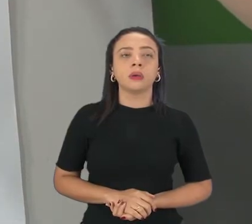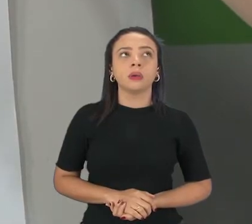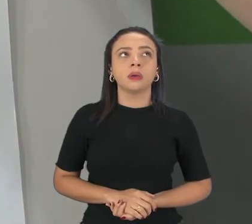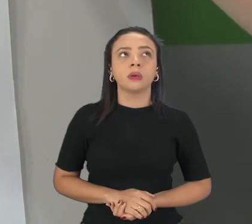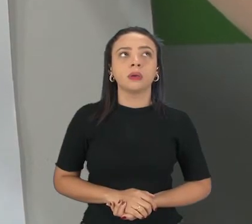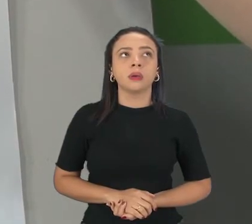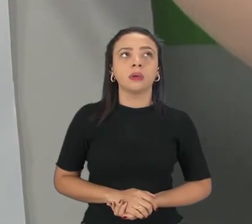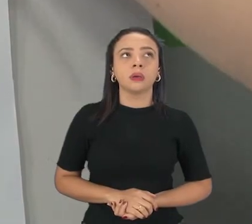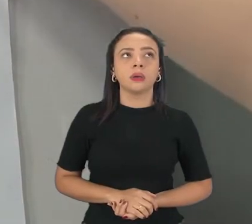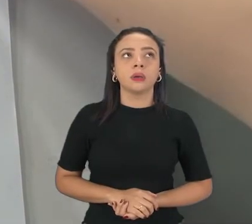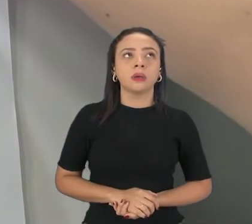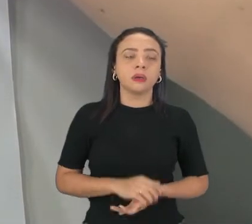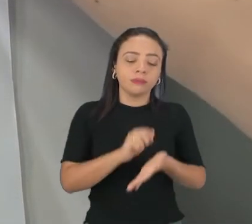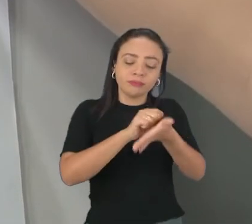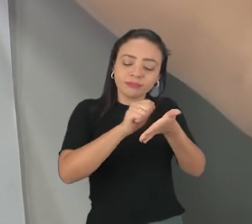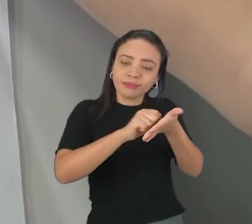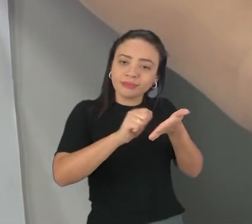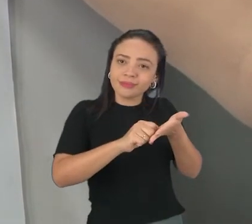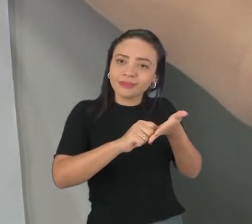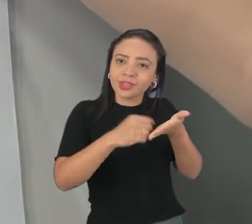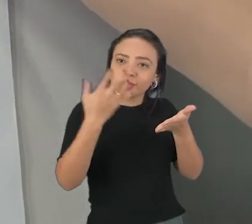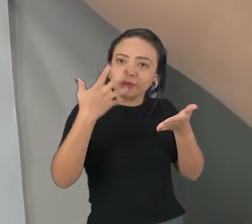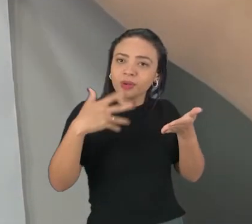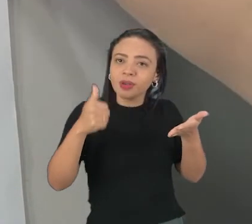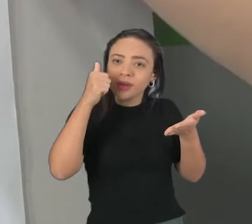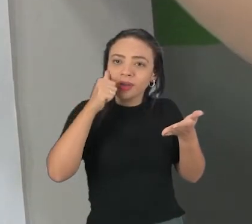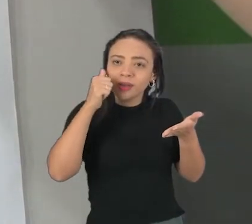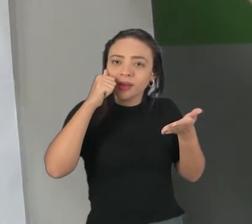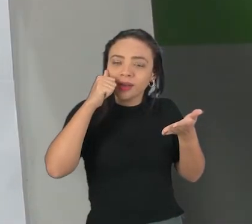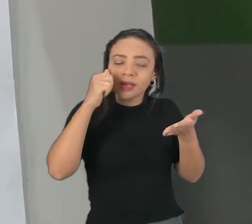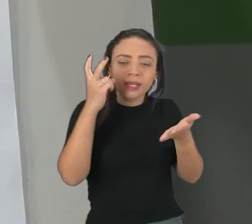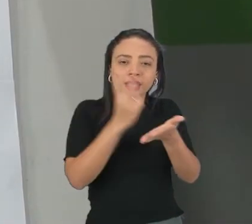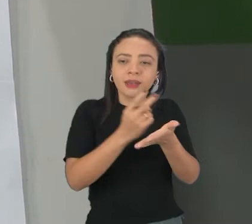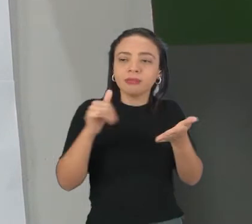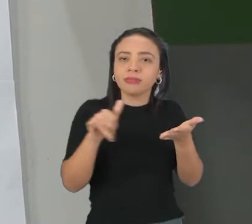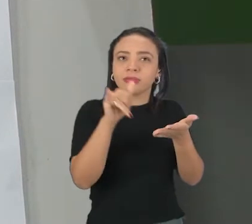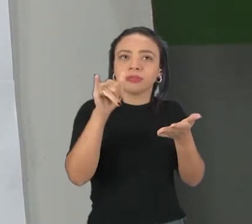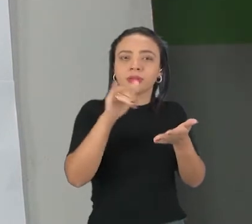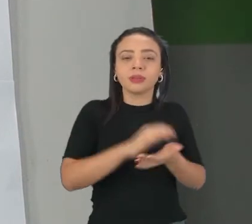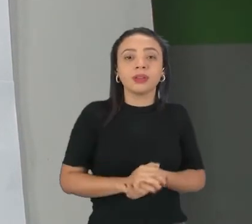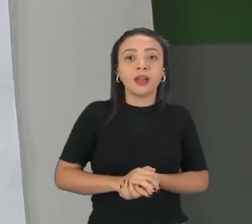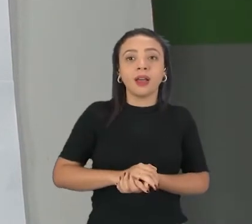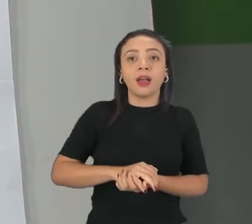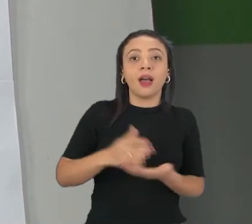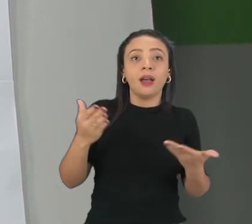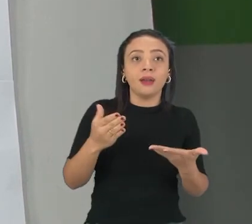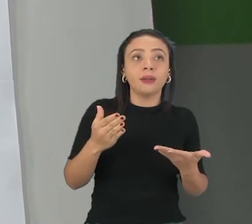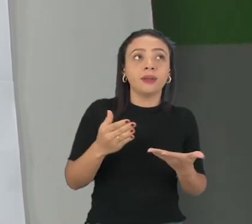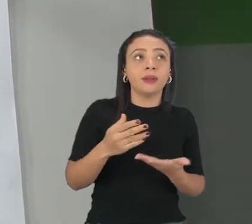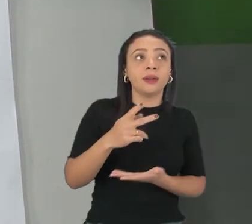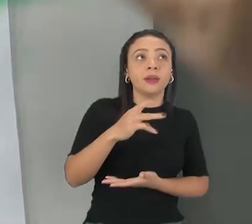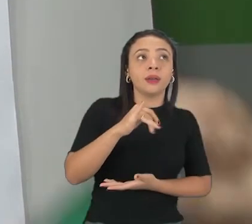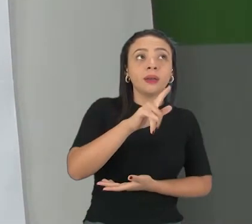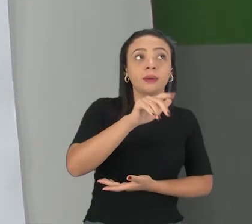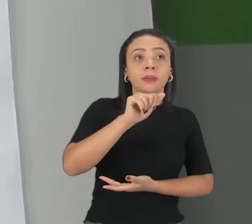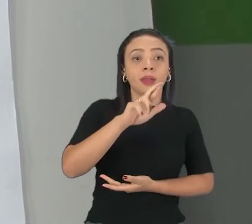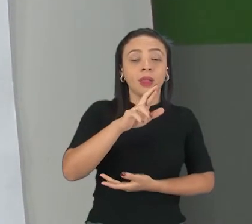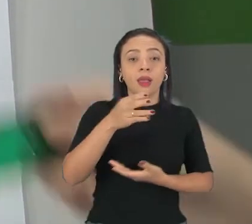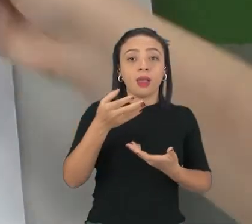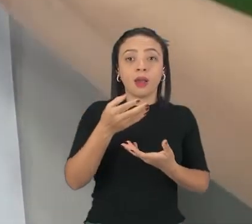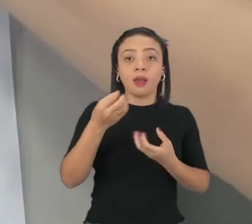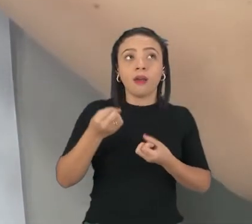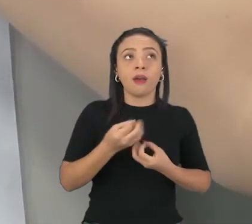Diário de uma menina viajante. A nova aventura de Pilar tem como palco a